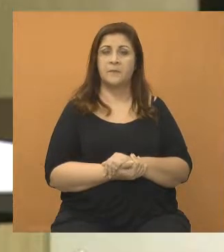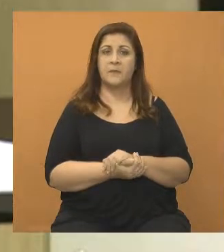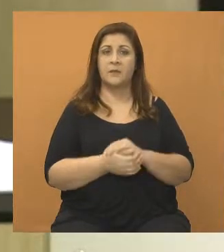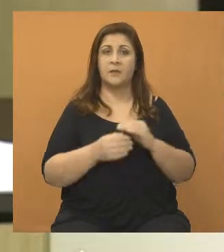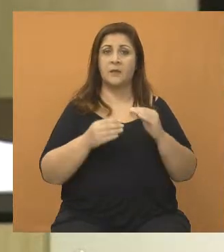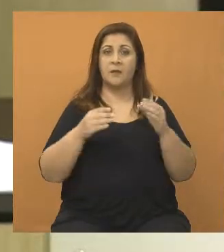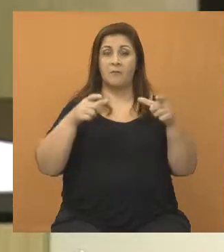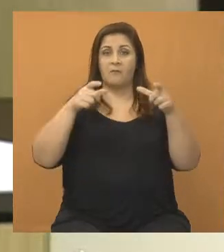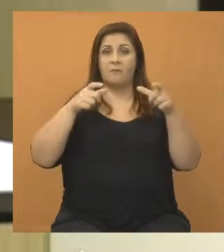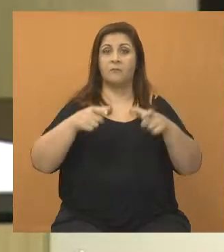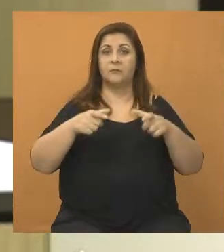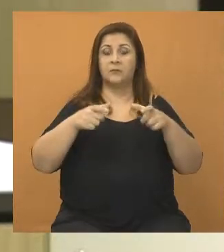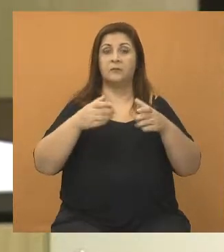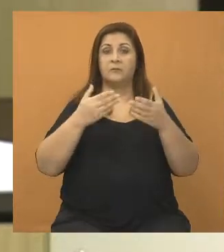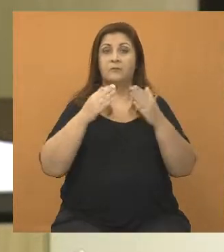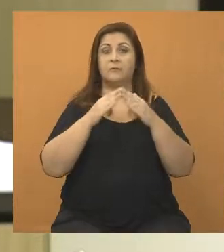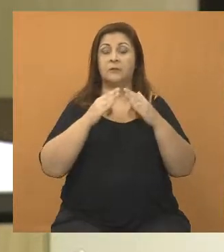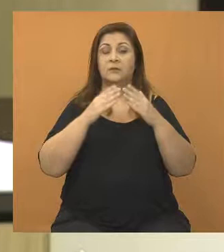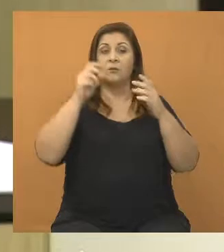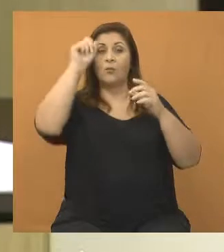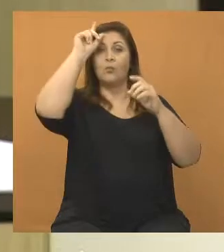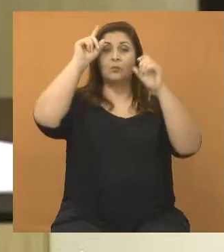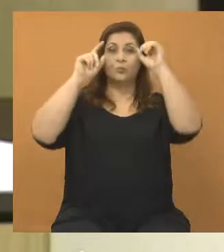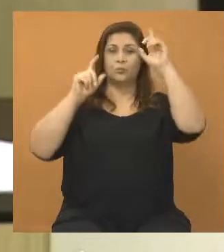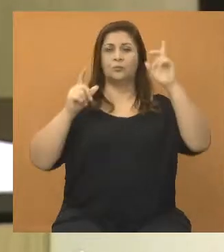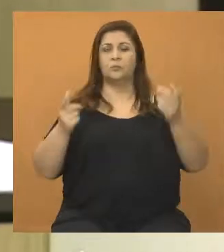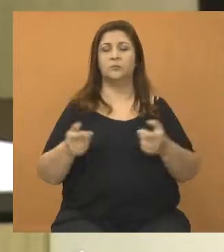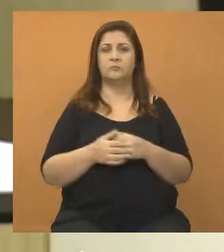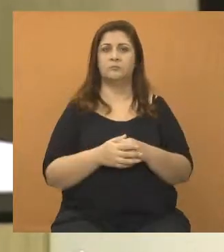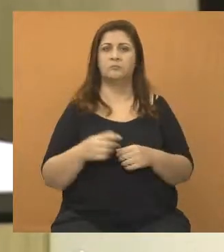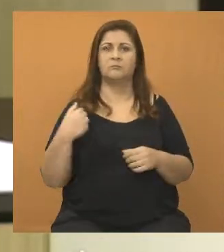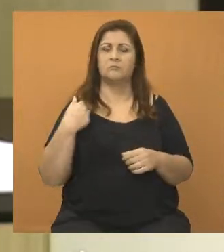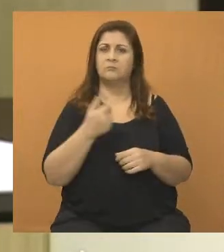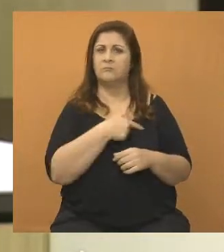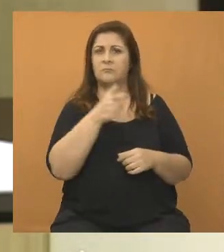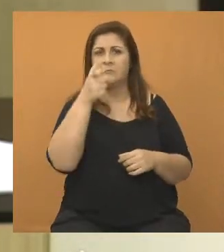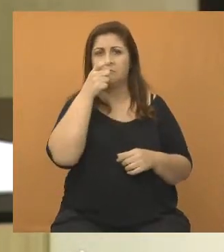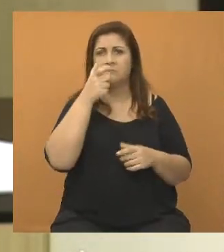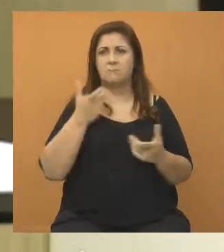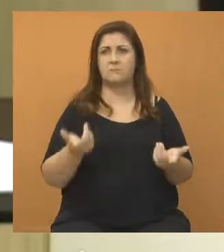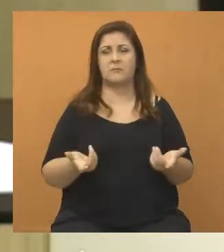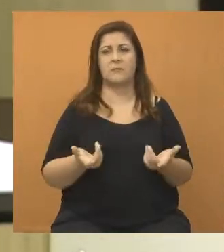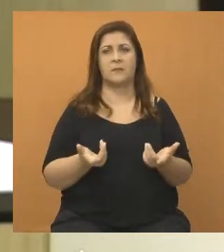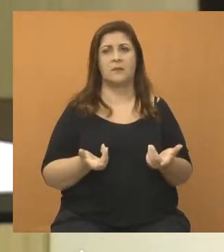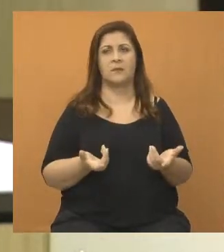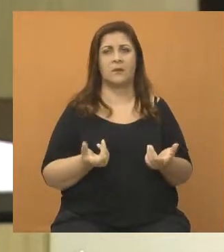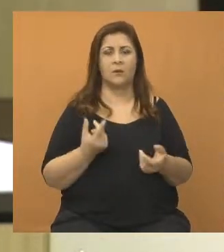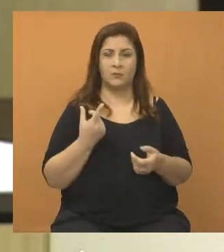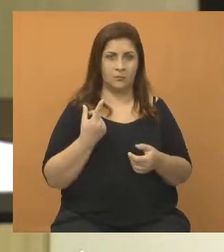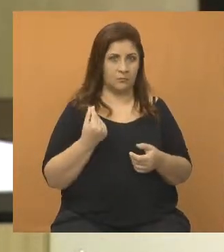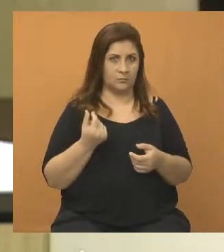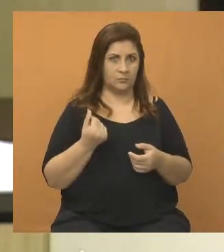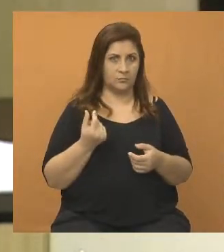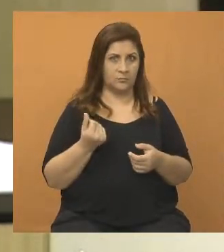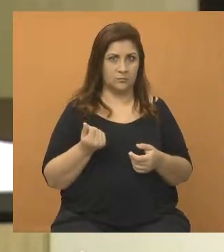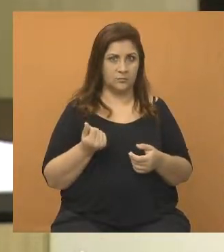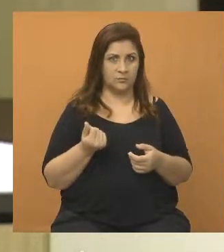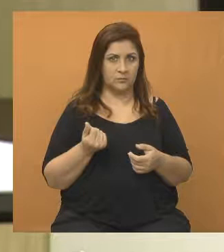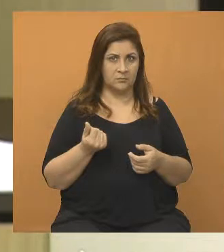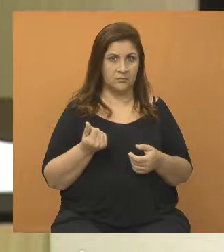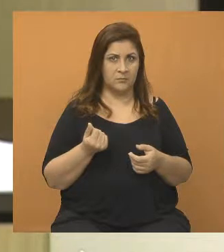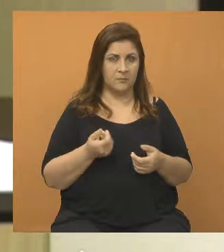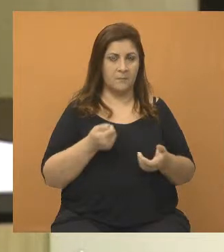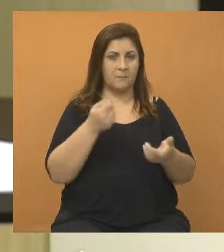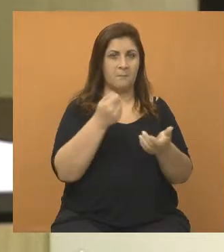Cultural, mais uma secretaria, a gente vê que, infelizmente, o orçamento, ele gasta